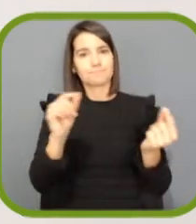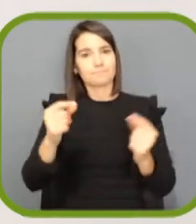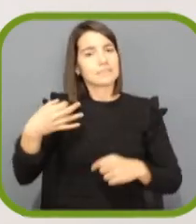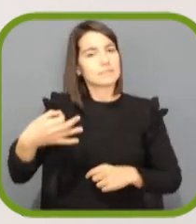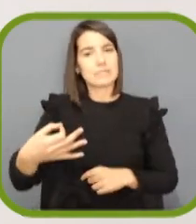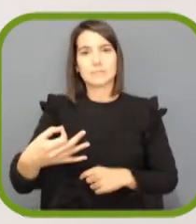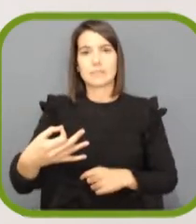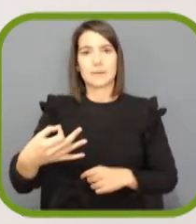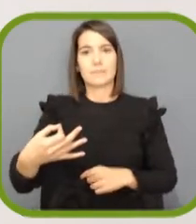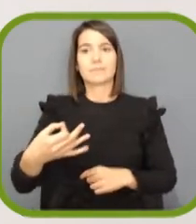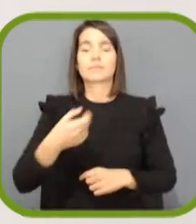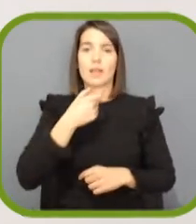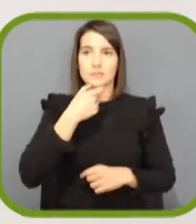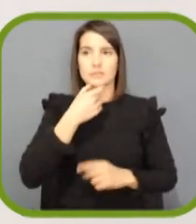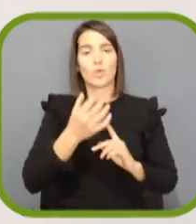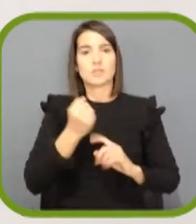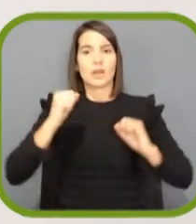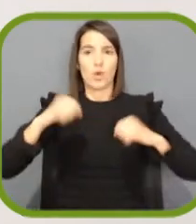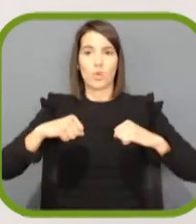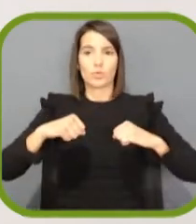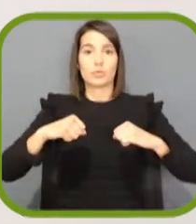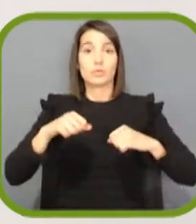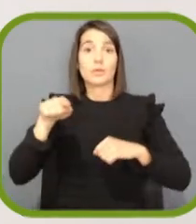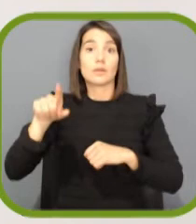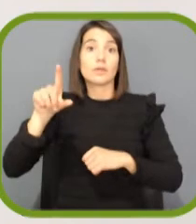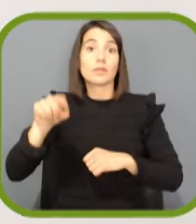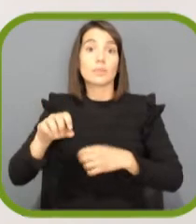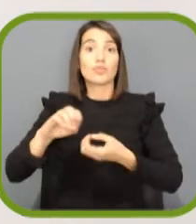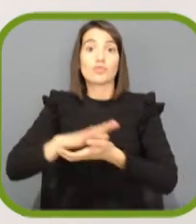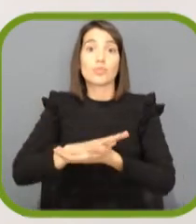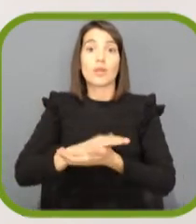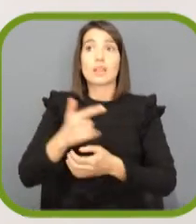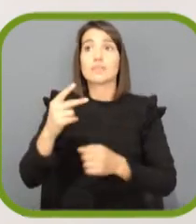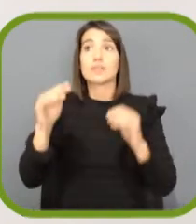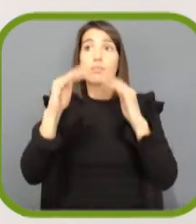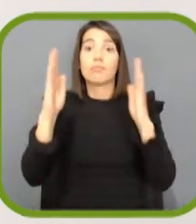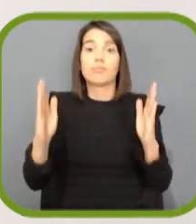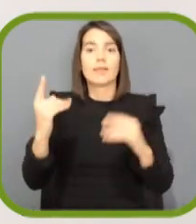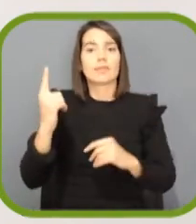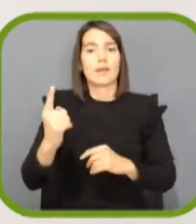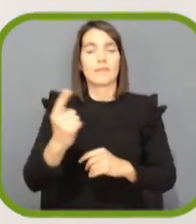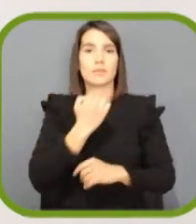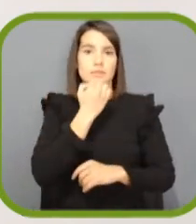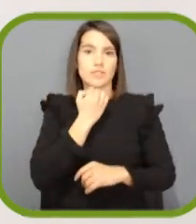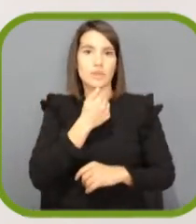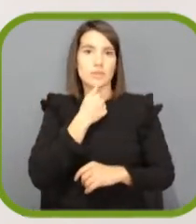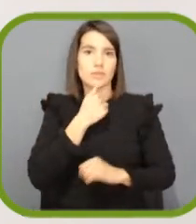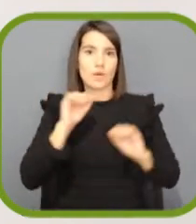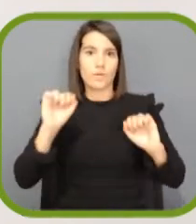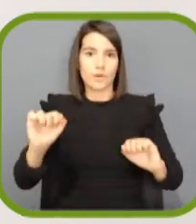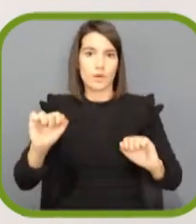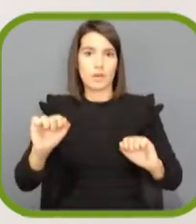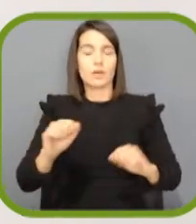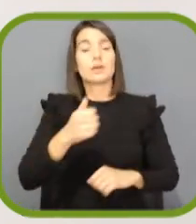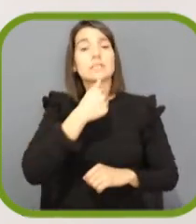É a única maneira de chegar até um consenso. E o órgão de comunicação social tem que ficar, digamos assim, satisfeito com as próprias decisões